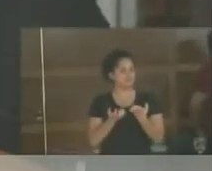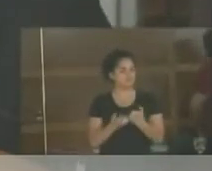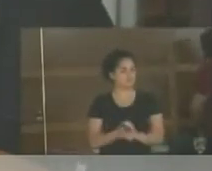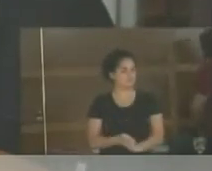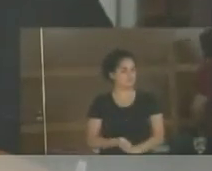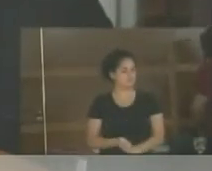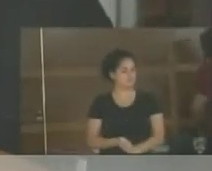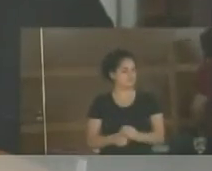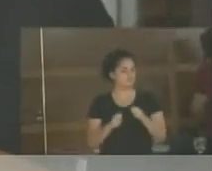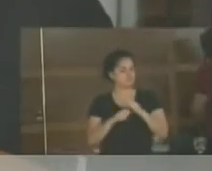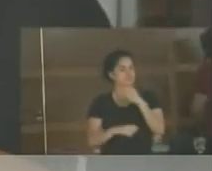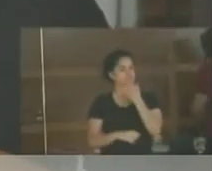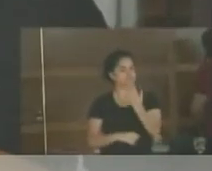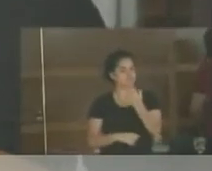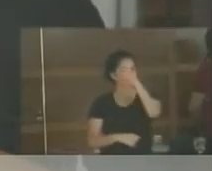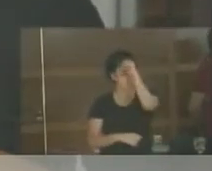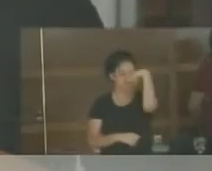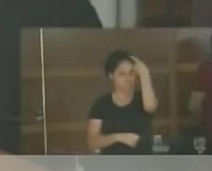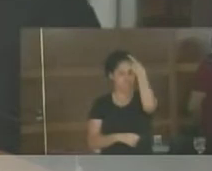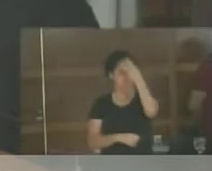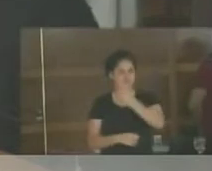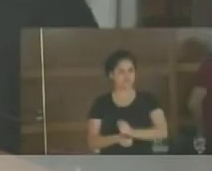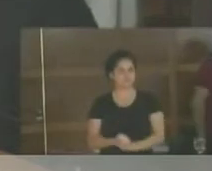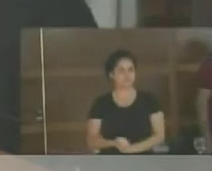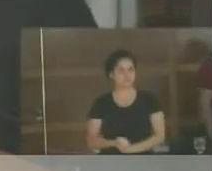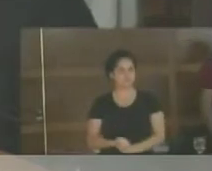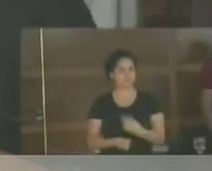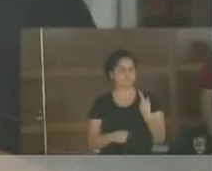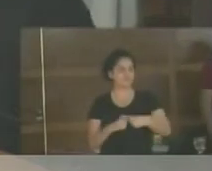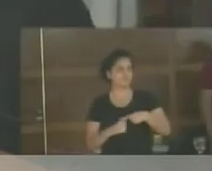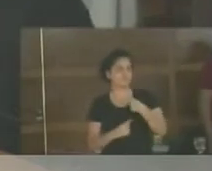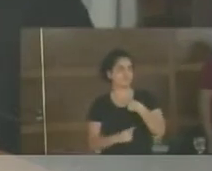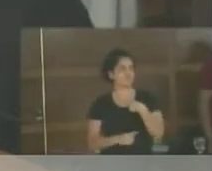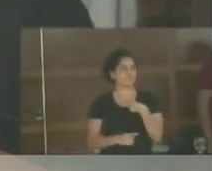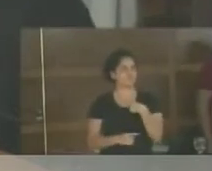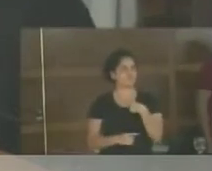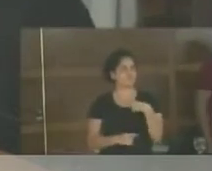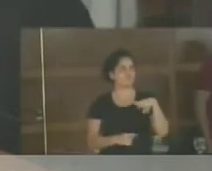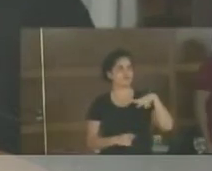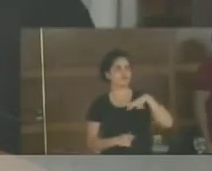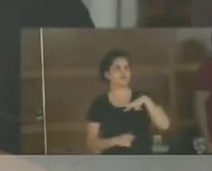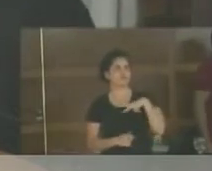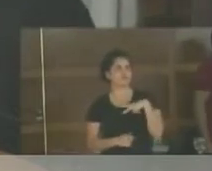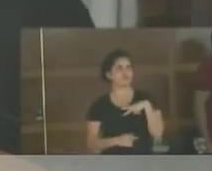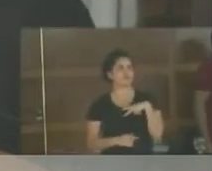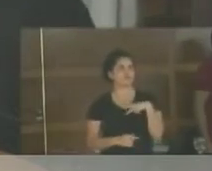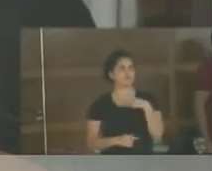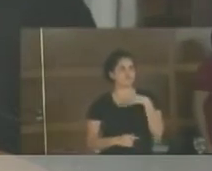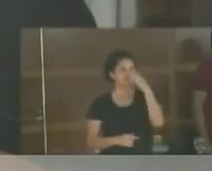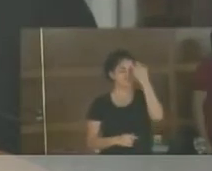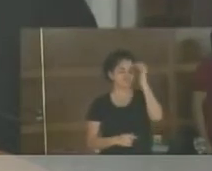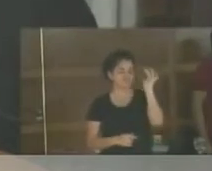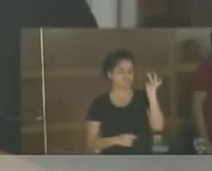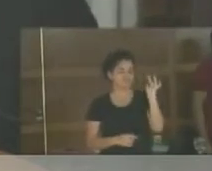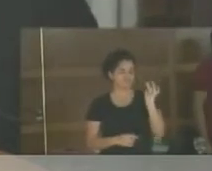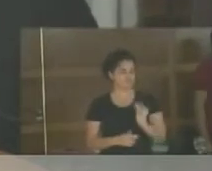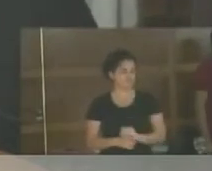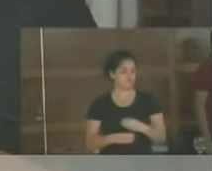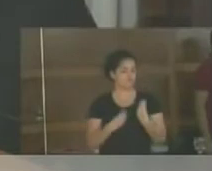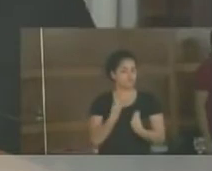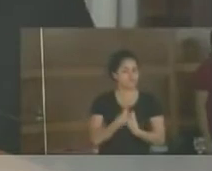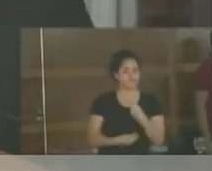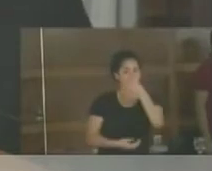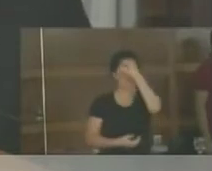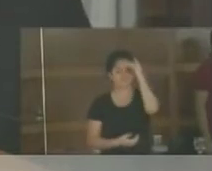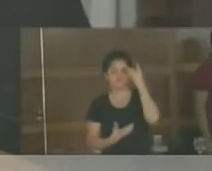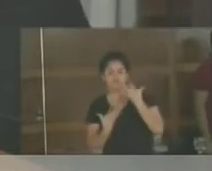um apelo, né, ao governo, porque eu particularmente, eu não consigo entender como que as pessoas aceitam